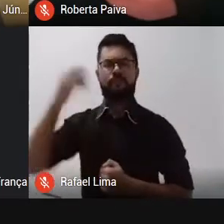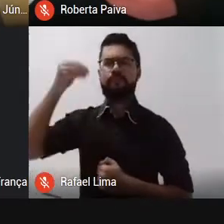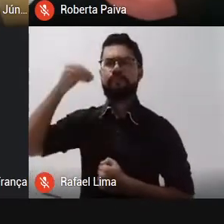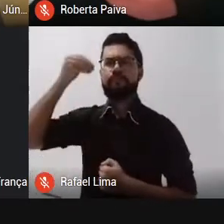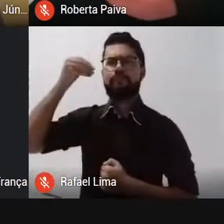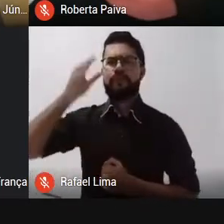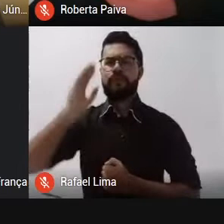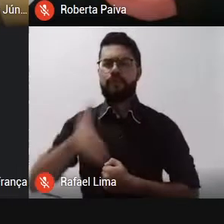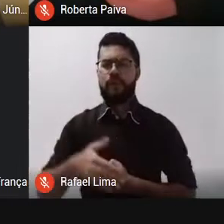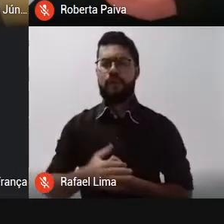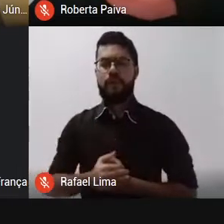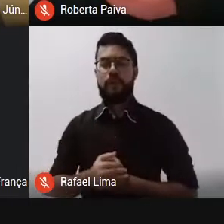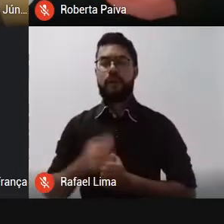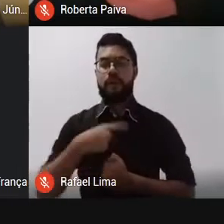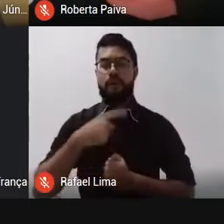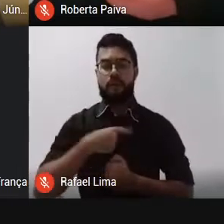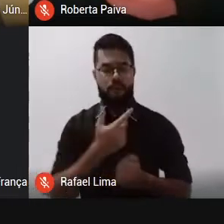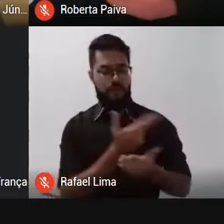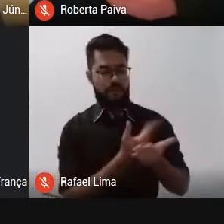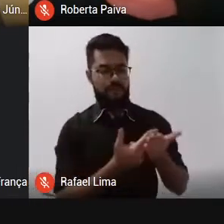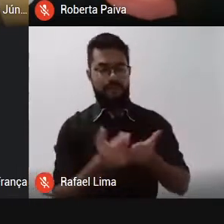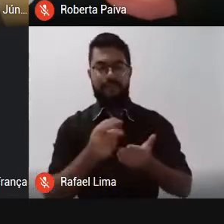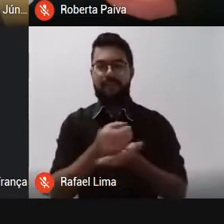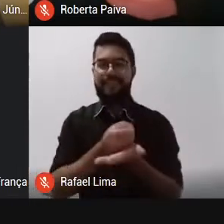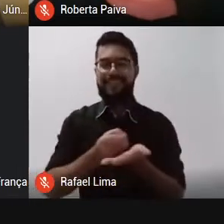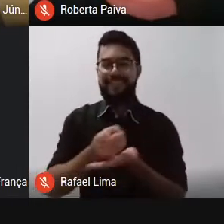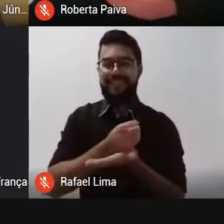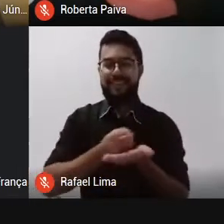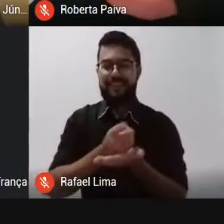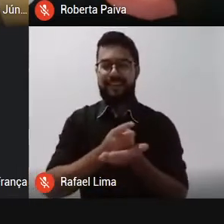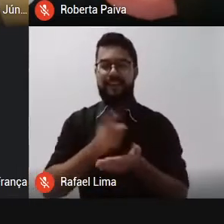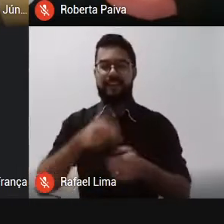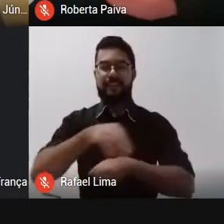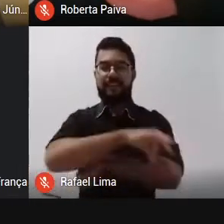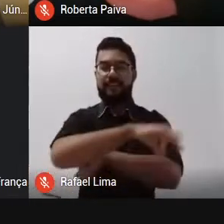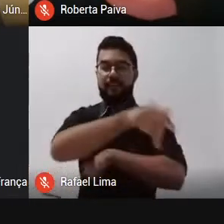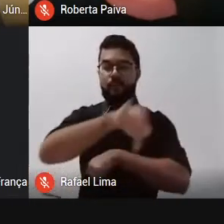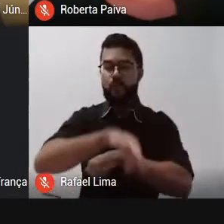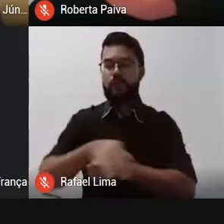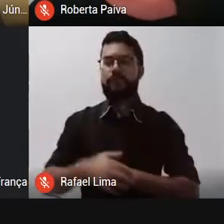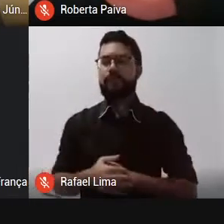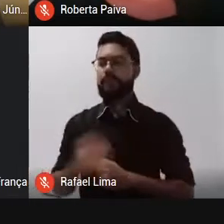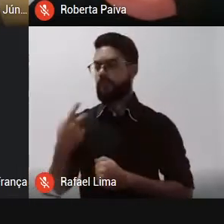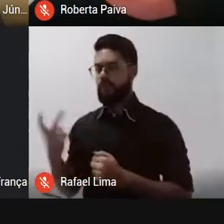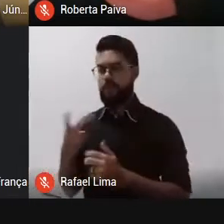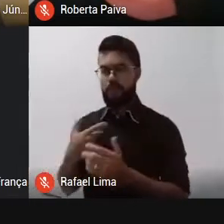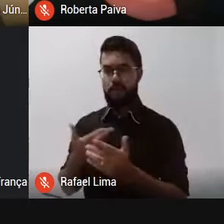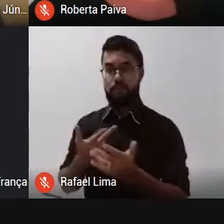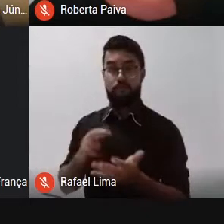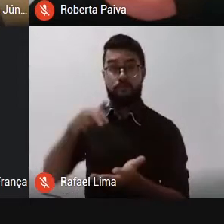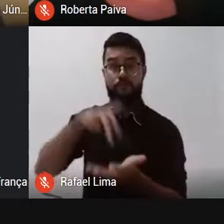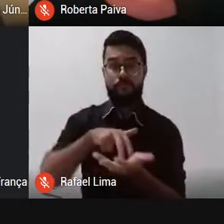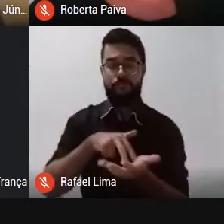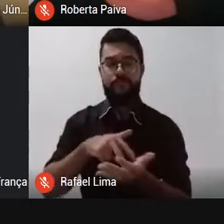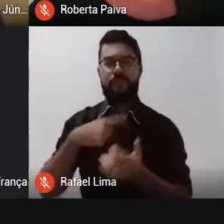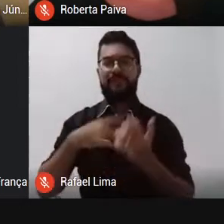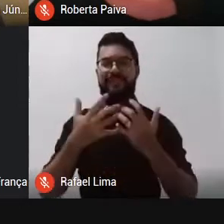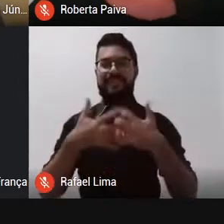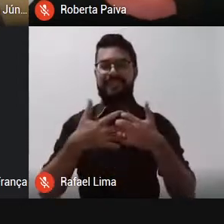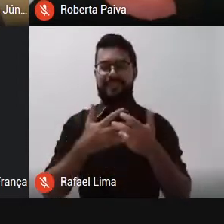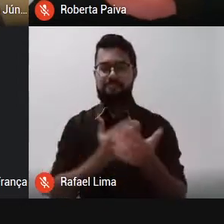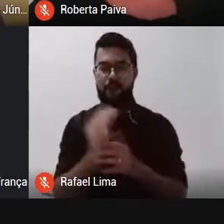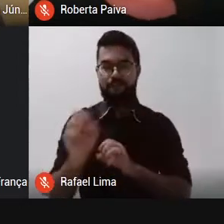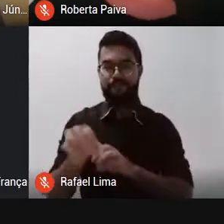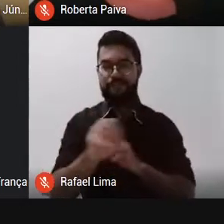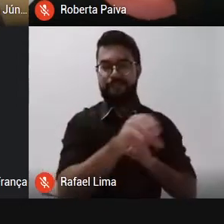escritório de design, o professor Antônio tinha um escritório de arquitetura, e quando a gente entrou no IF, a gente se dedicou à docência, né, e encerramos atividades com o